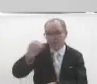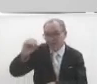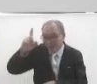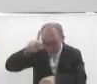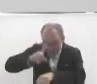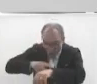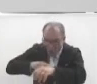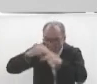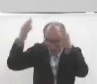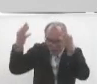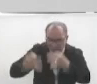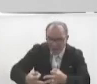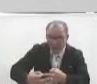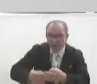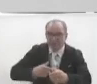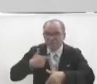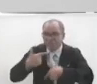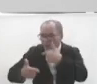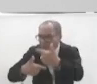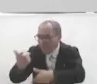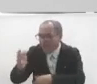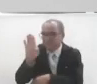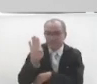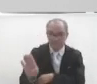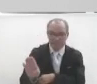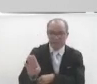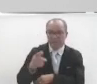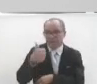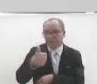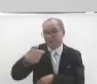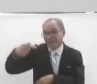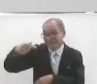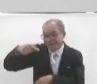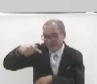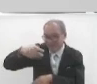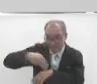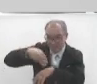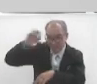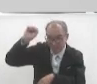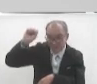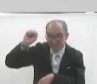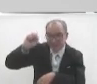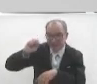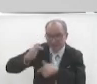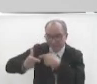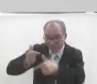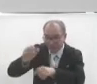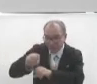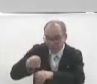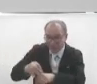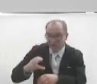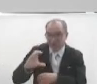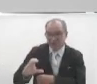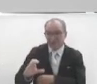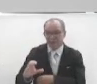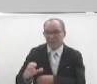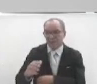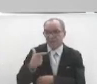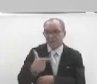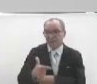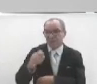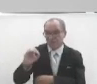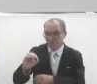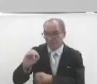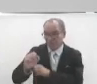horas Lato Sensu na área de atuação classe B 17 por cento para mestrado na área de atuação educação classe c e